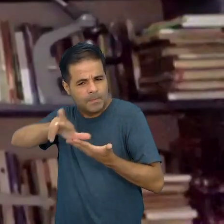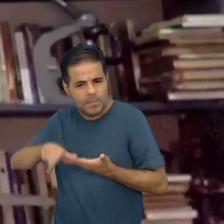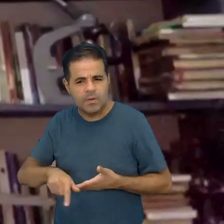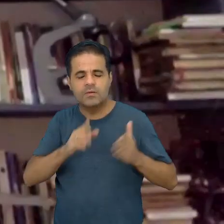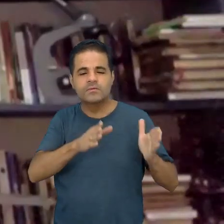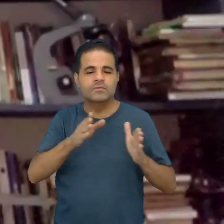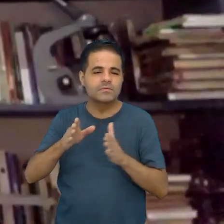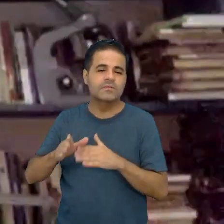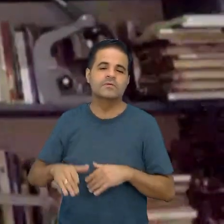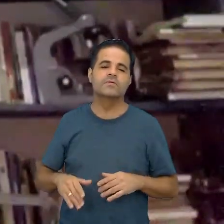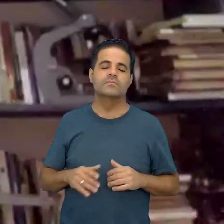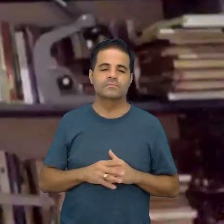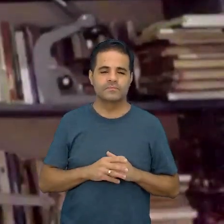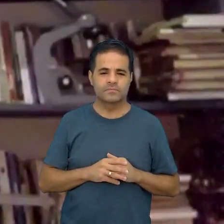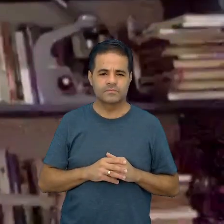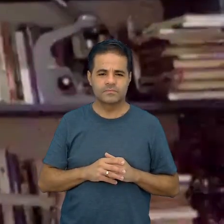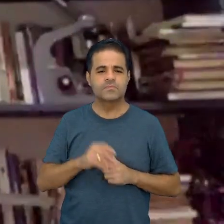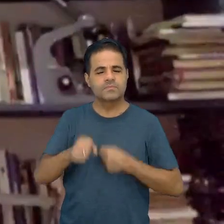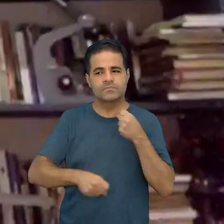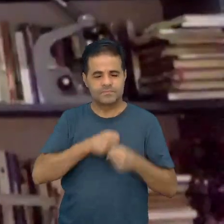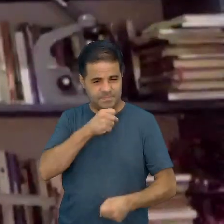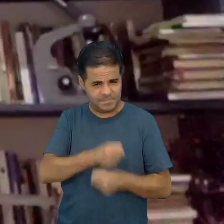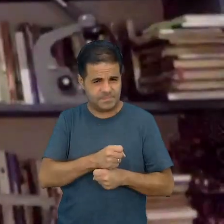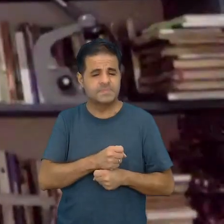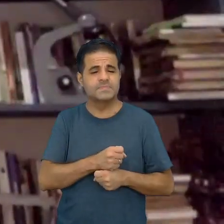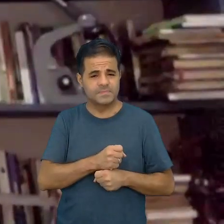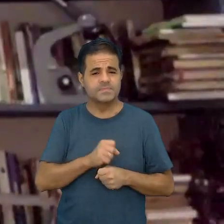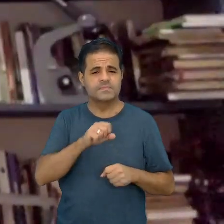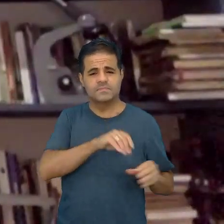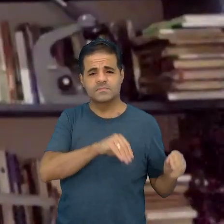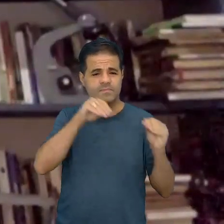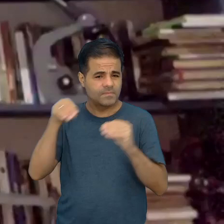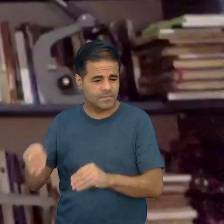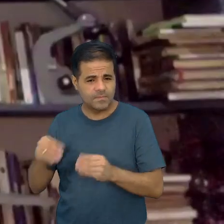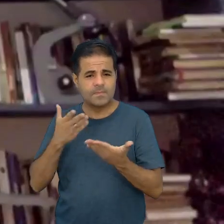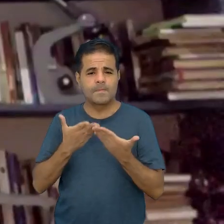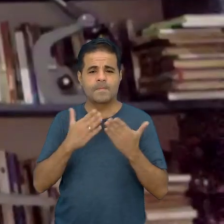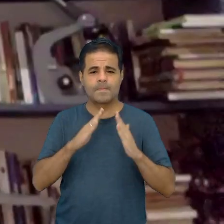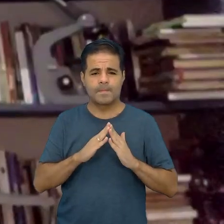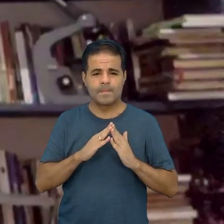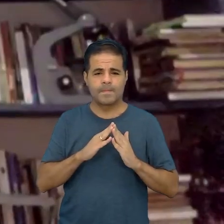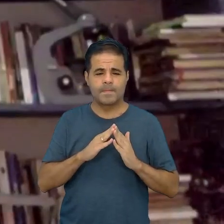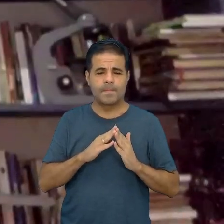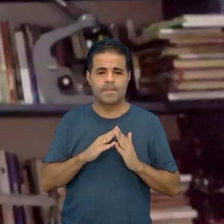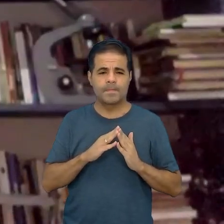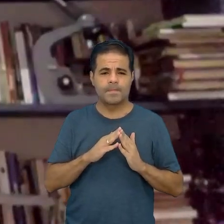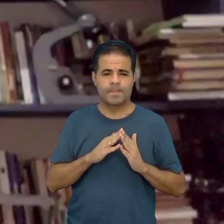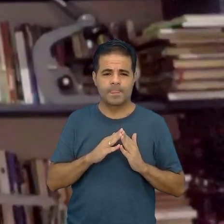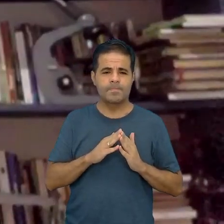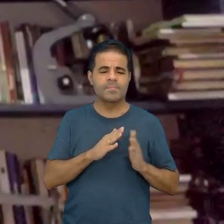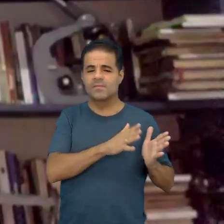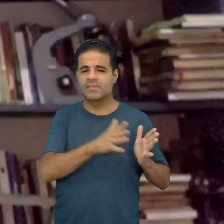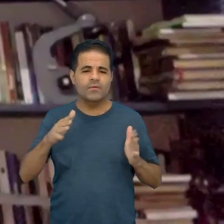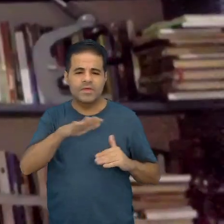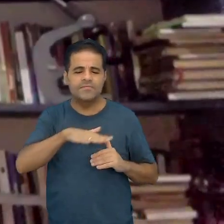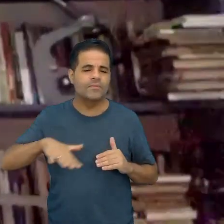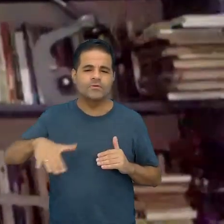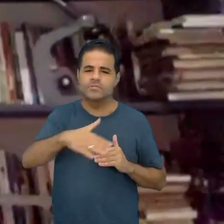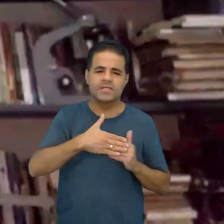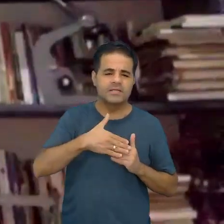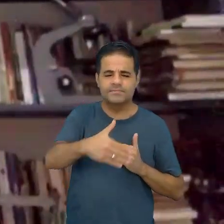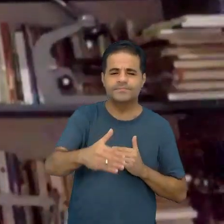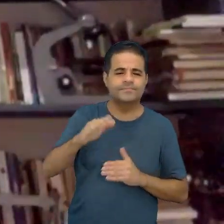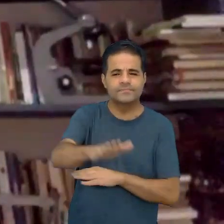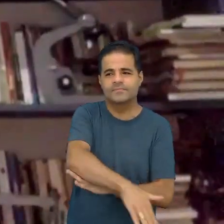aqui da região de Araraquara. Este ano, né, eu fui para uma escola que engloba o período integral, né,